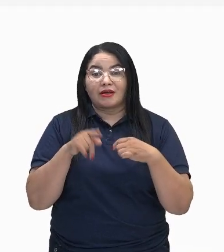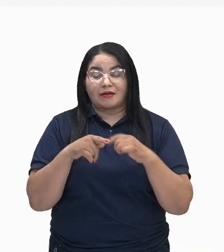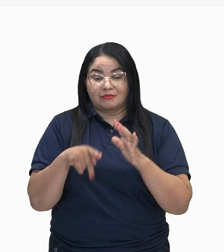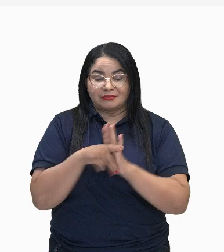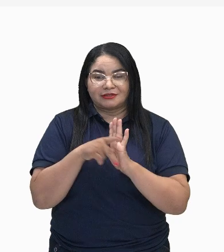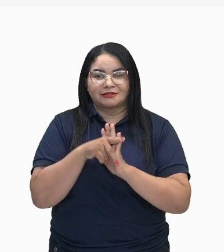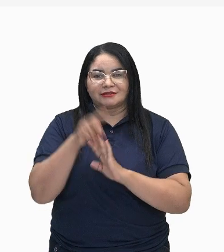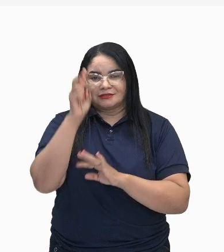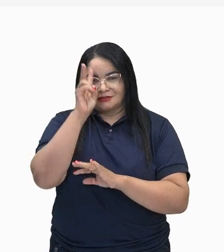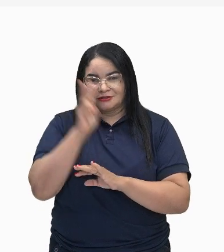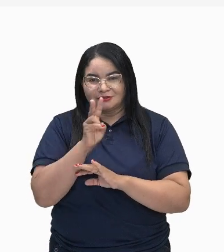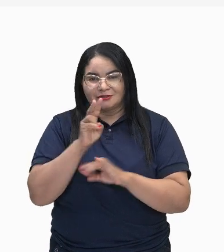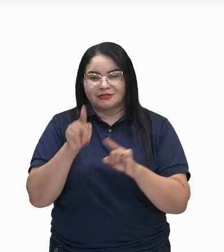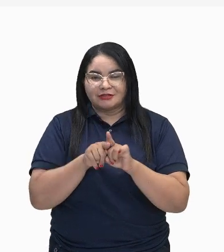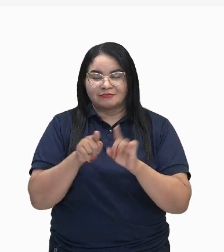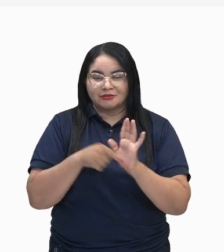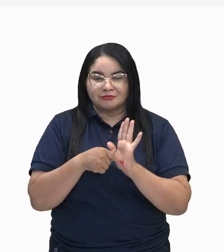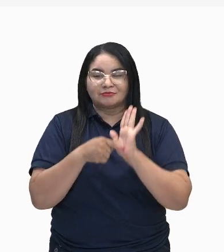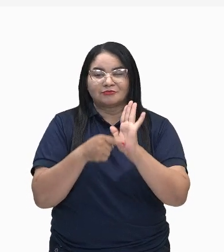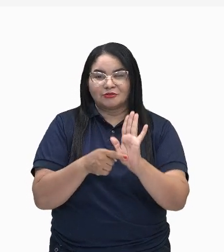história. Ele nos